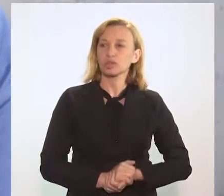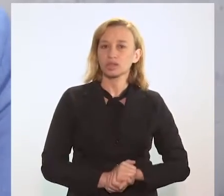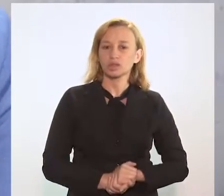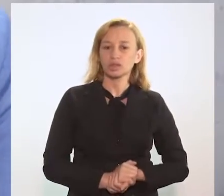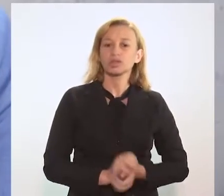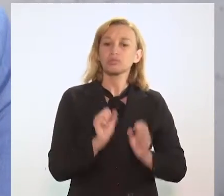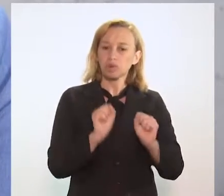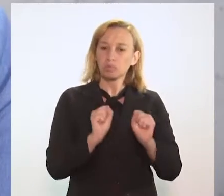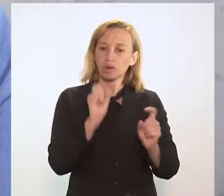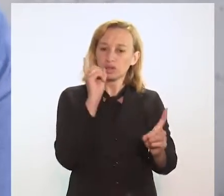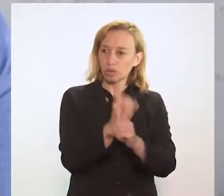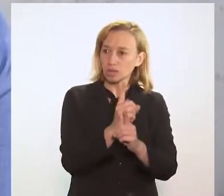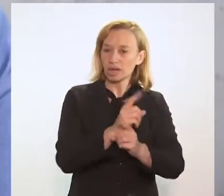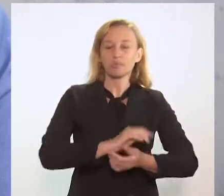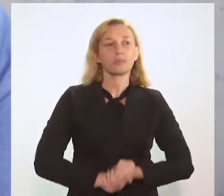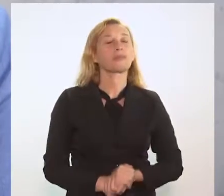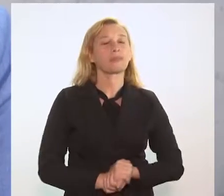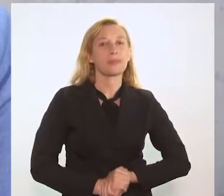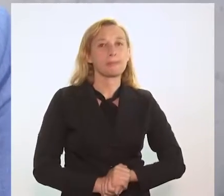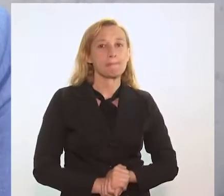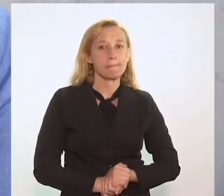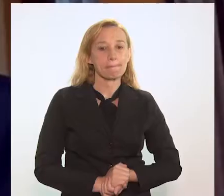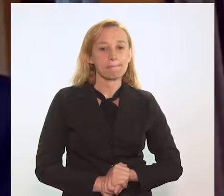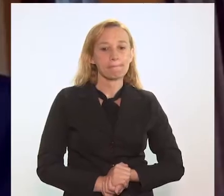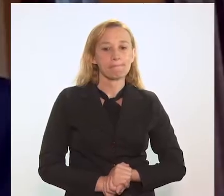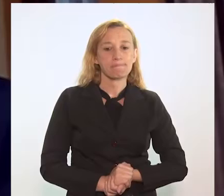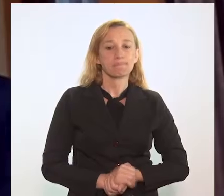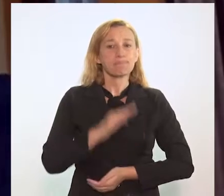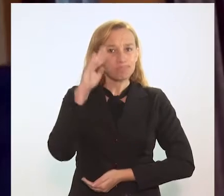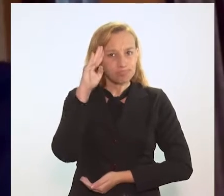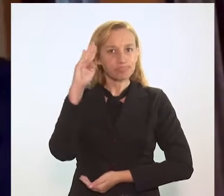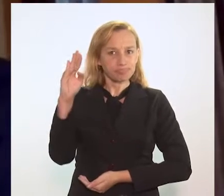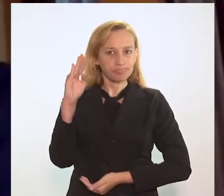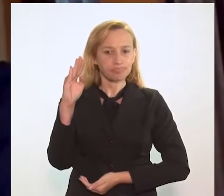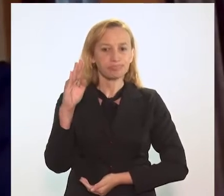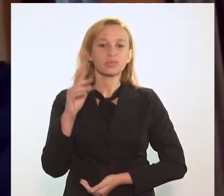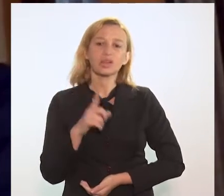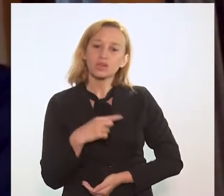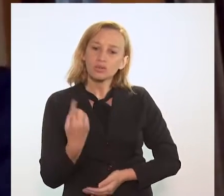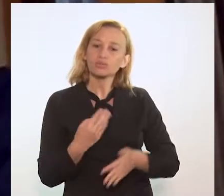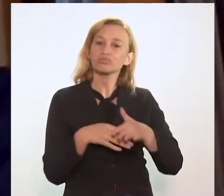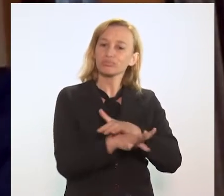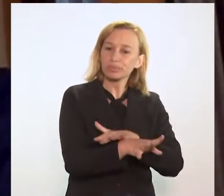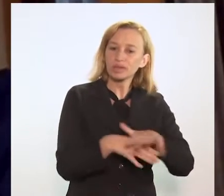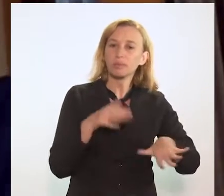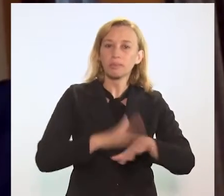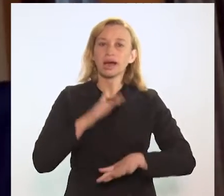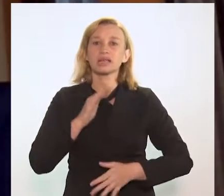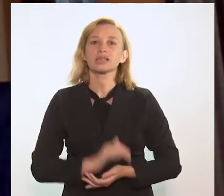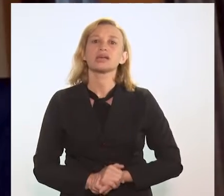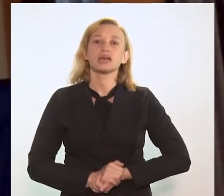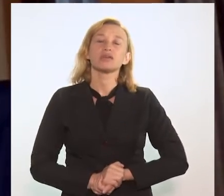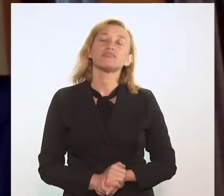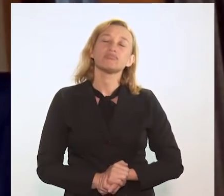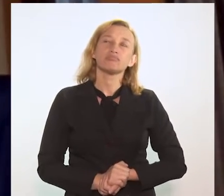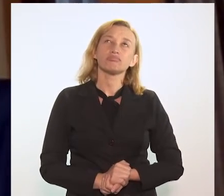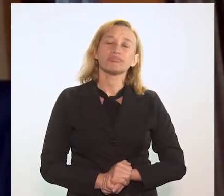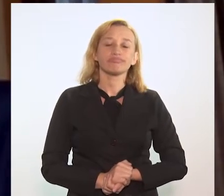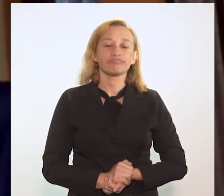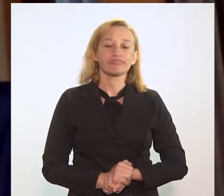que a gente pode encontrar? Eu acho que assim, os principais, né, que a gente está mais acostumado